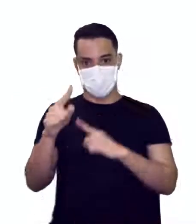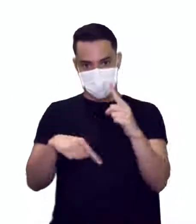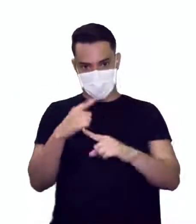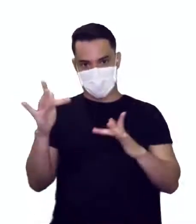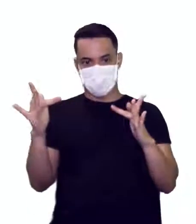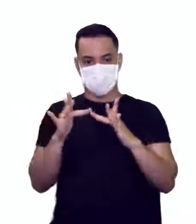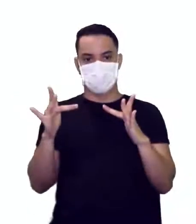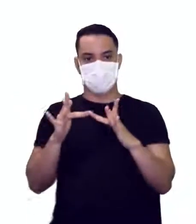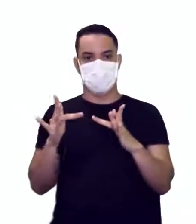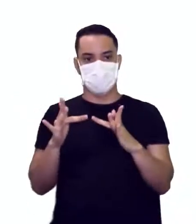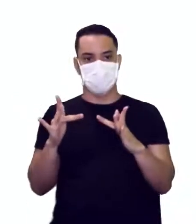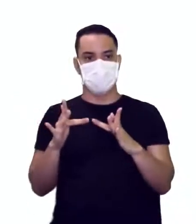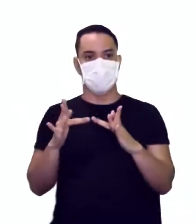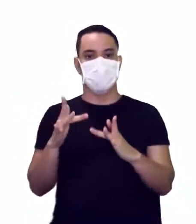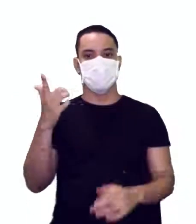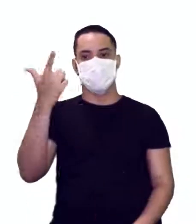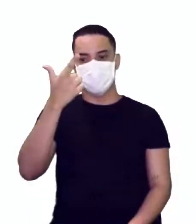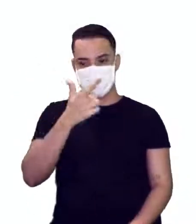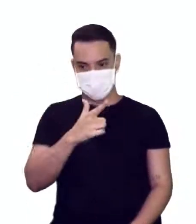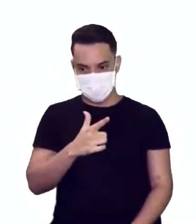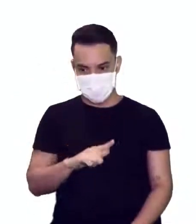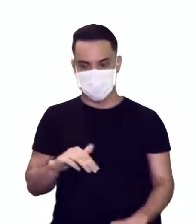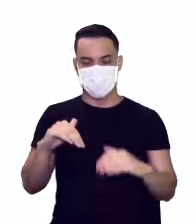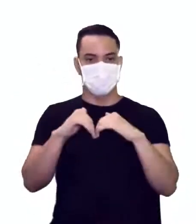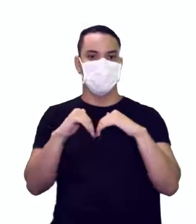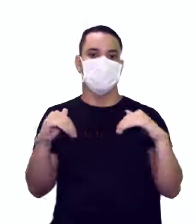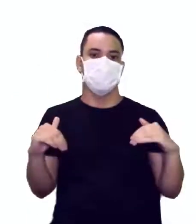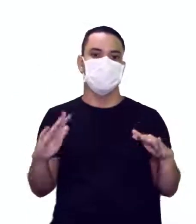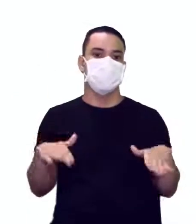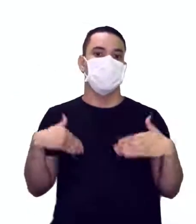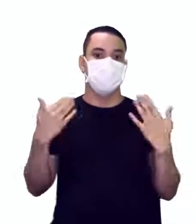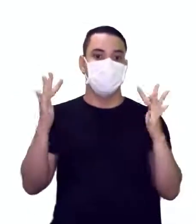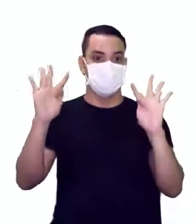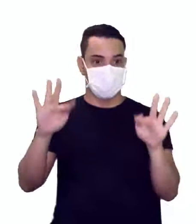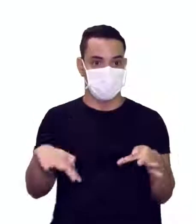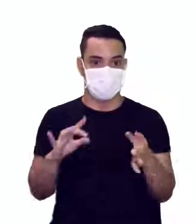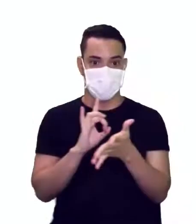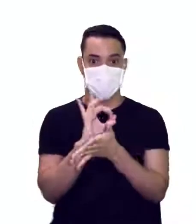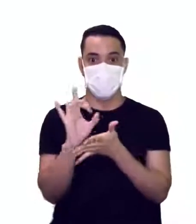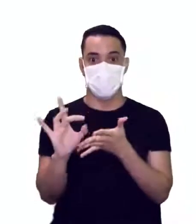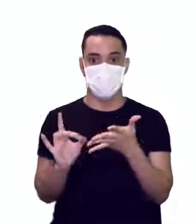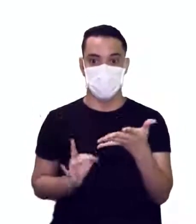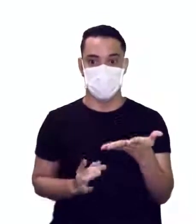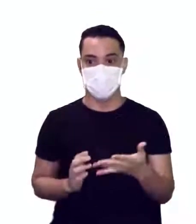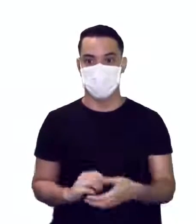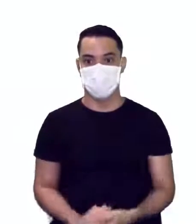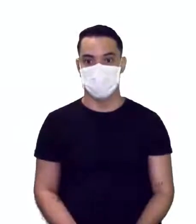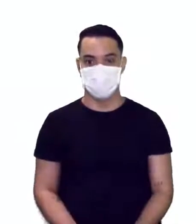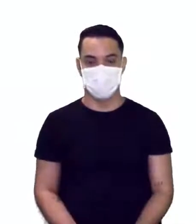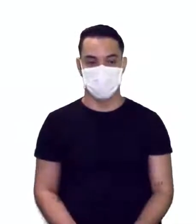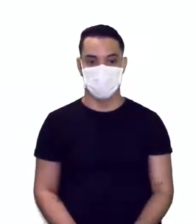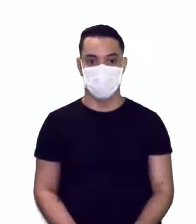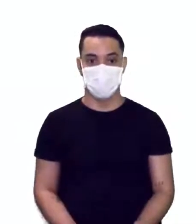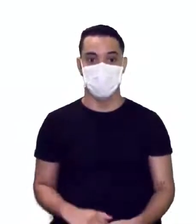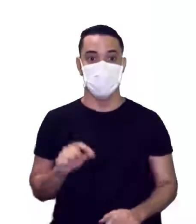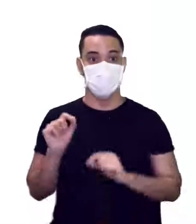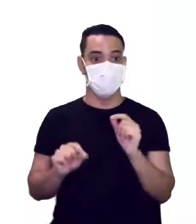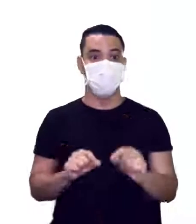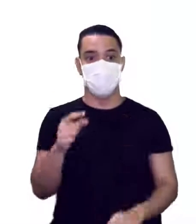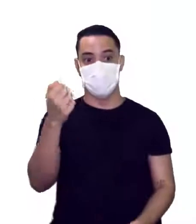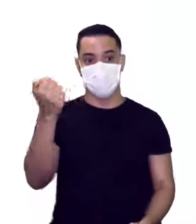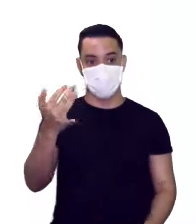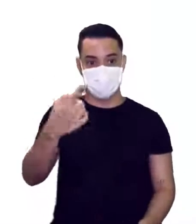as esferas são novamente separadas. Qual a carga final de cada uma das esferas? O que eu falei para